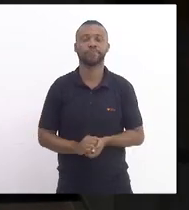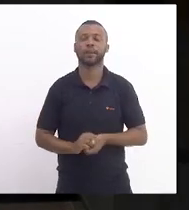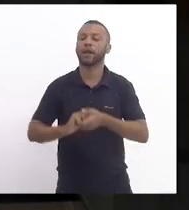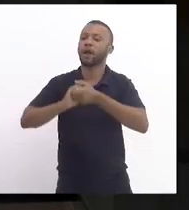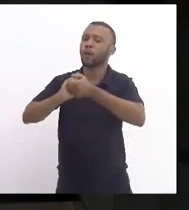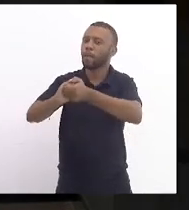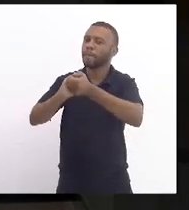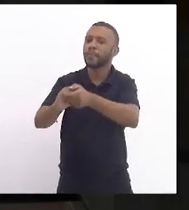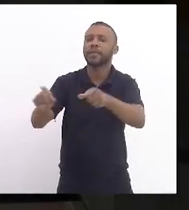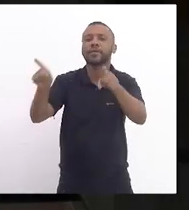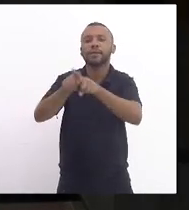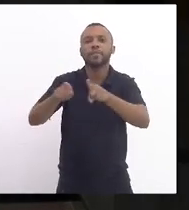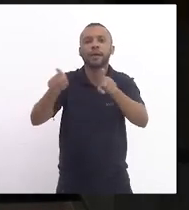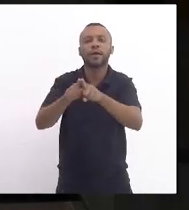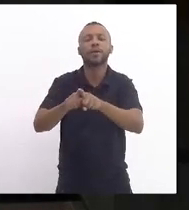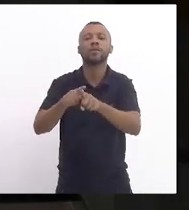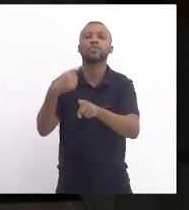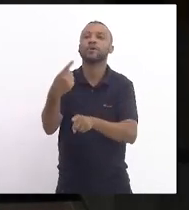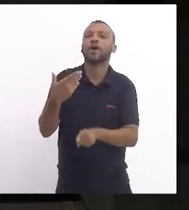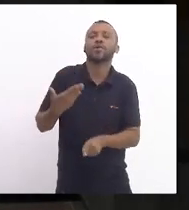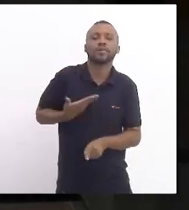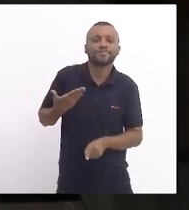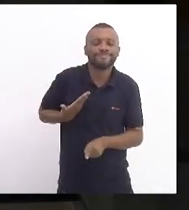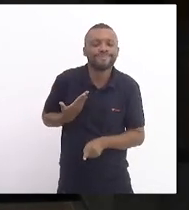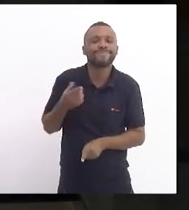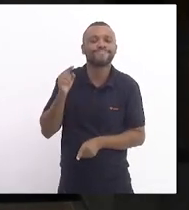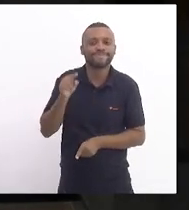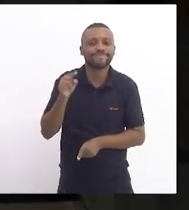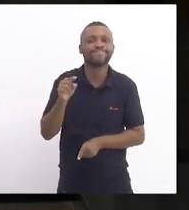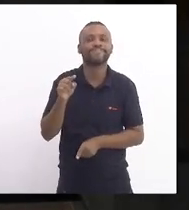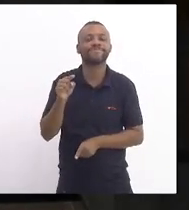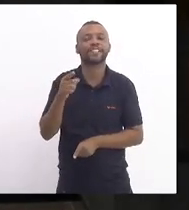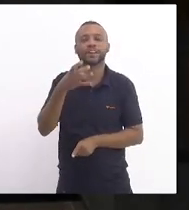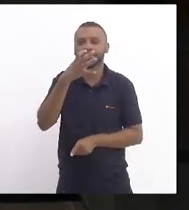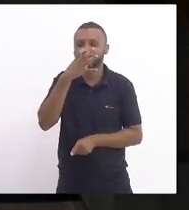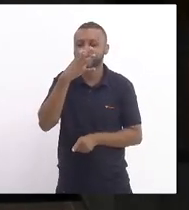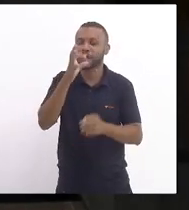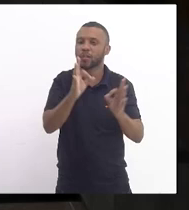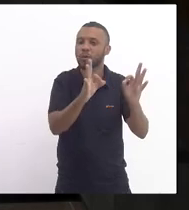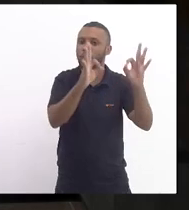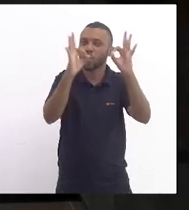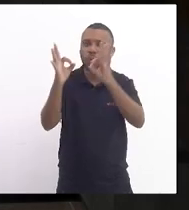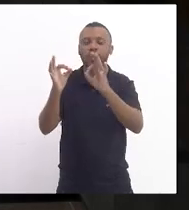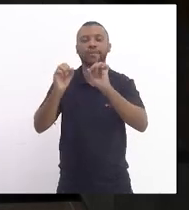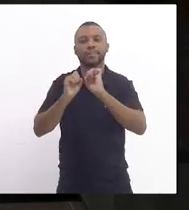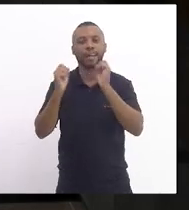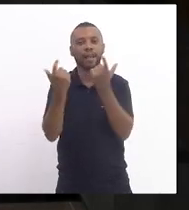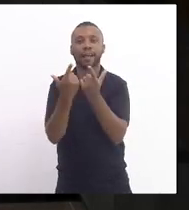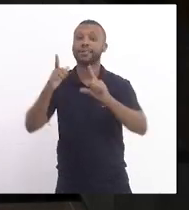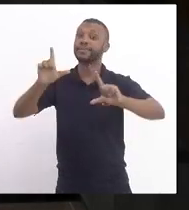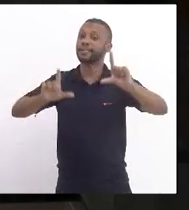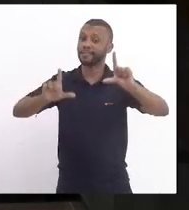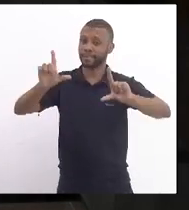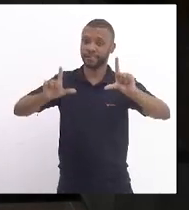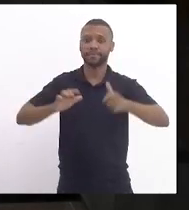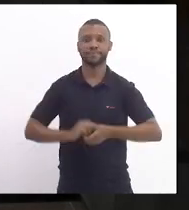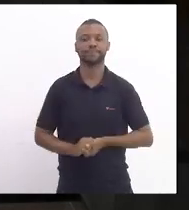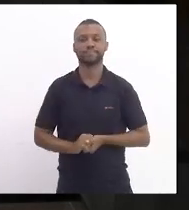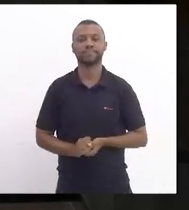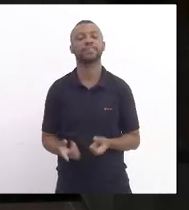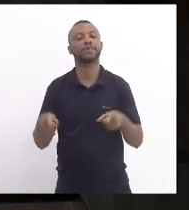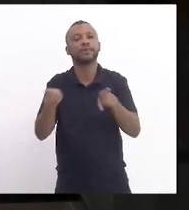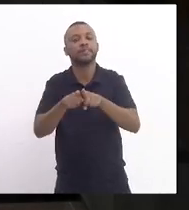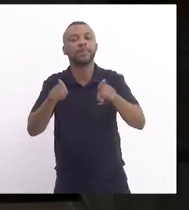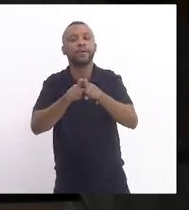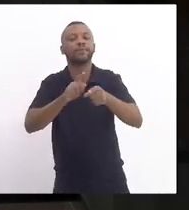cumprimentar os nossos telespectadores na TV alerj e